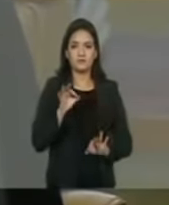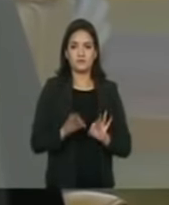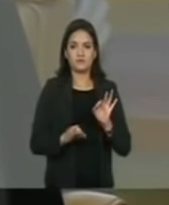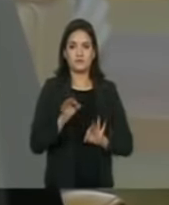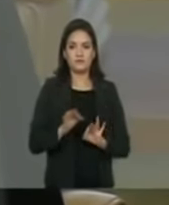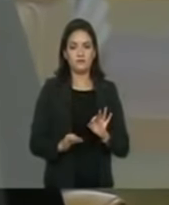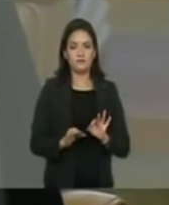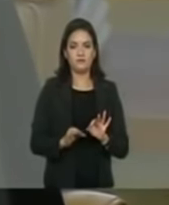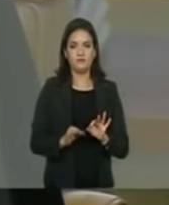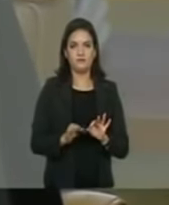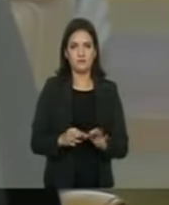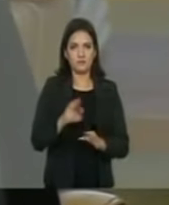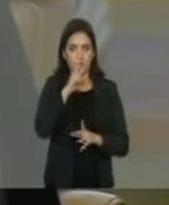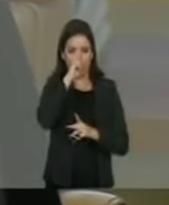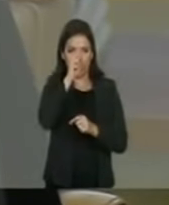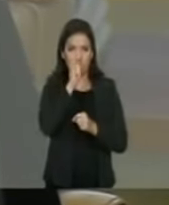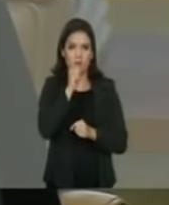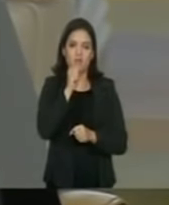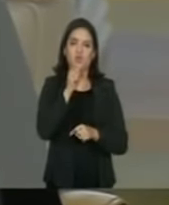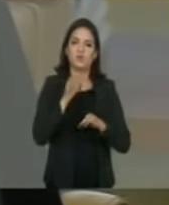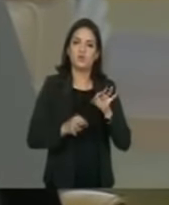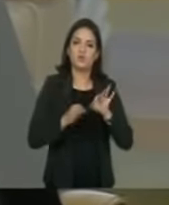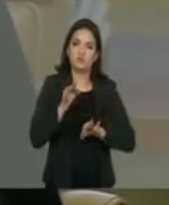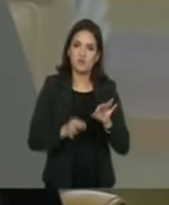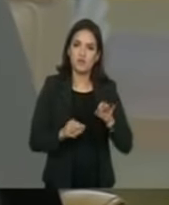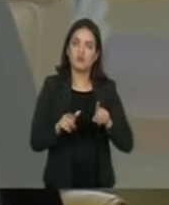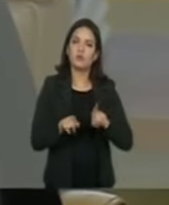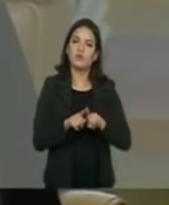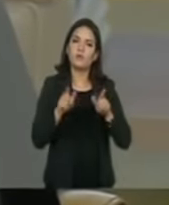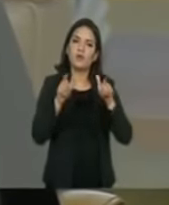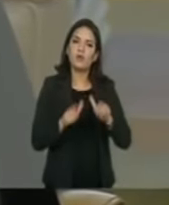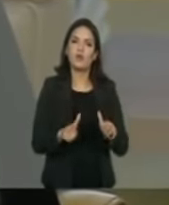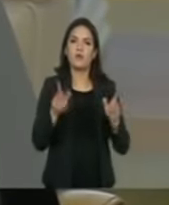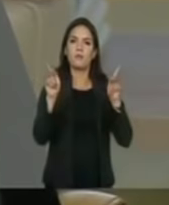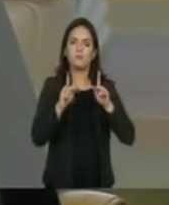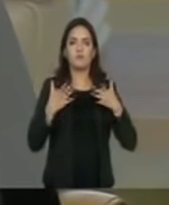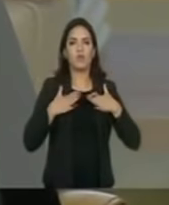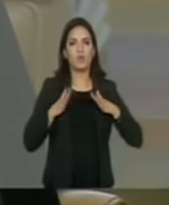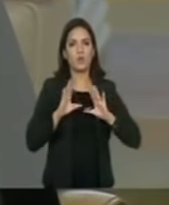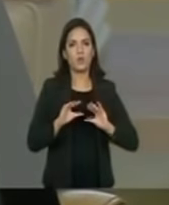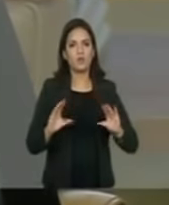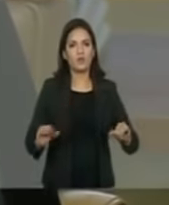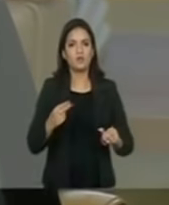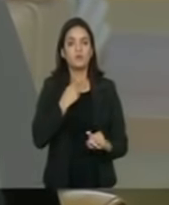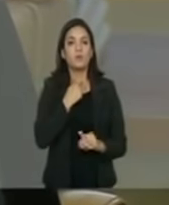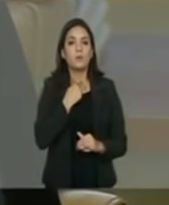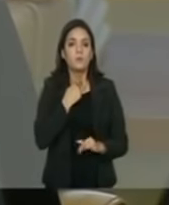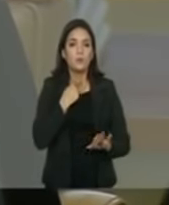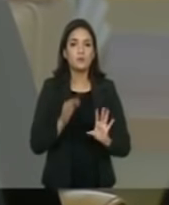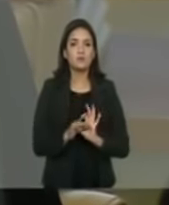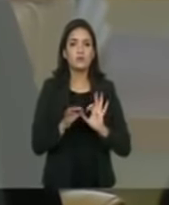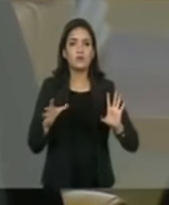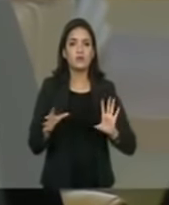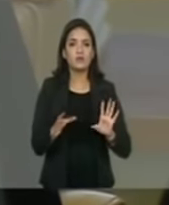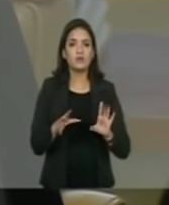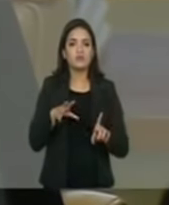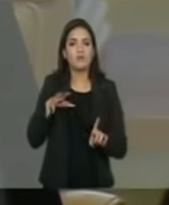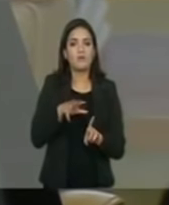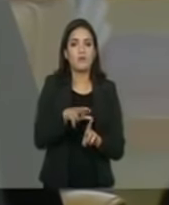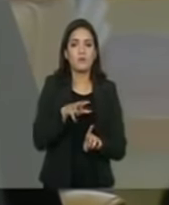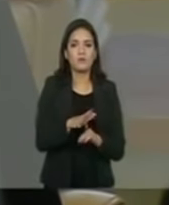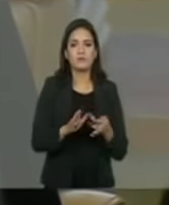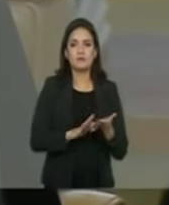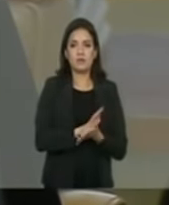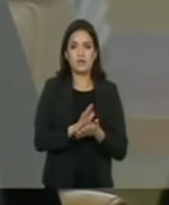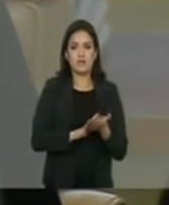proferidos em ambiente de serenidade não podem deixar se contaminar qualquer que seja